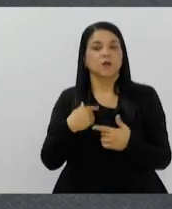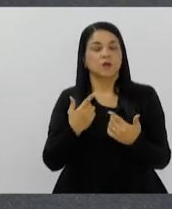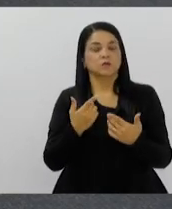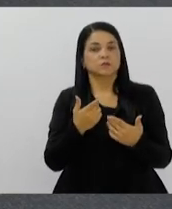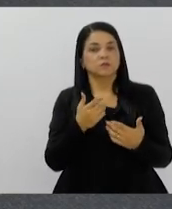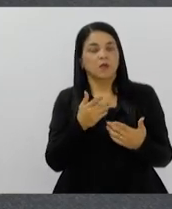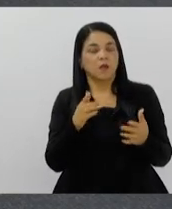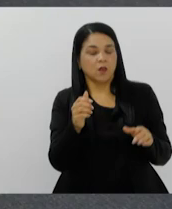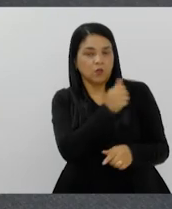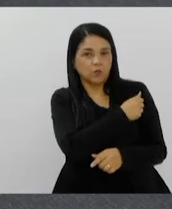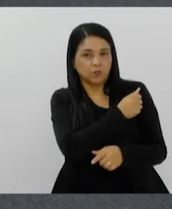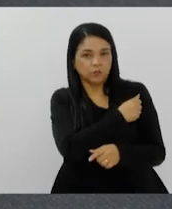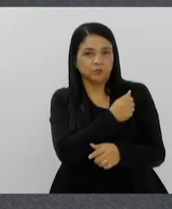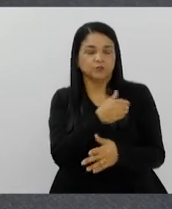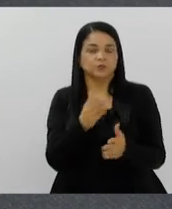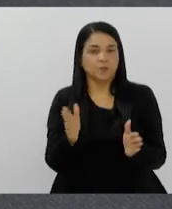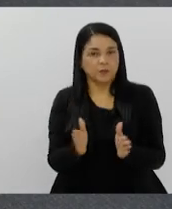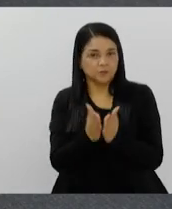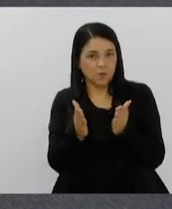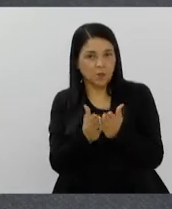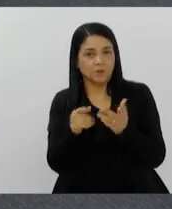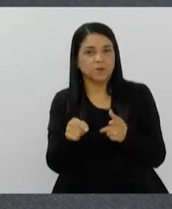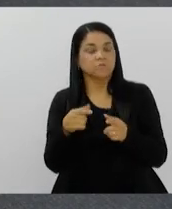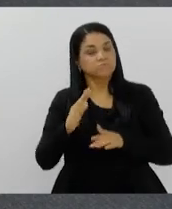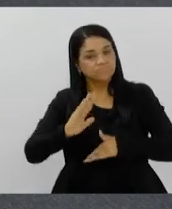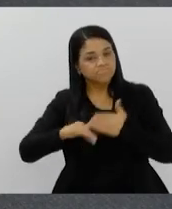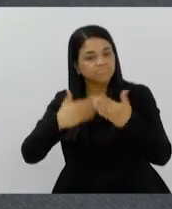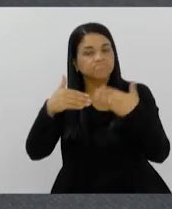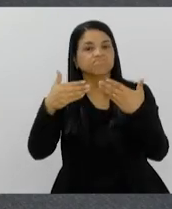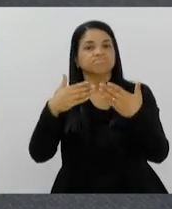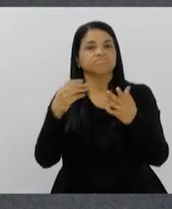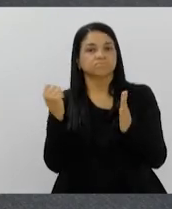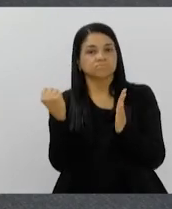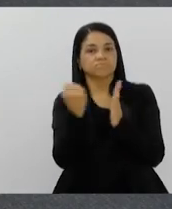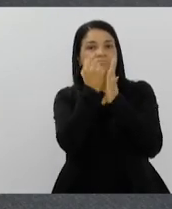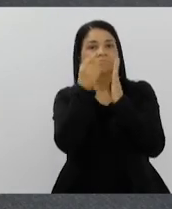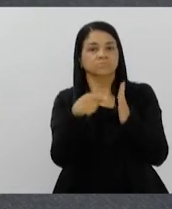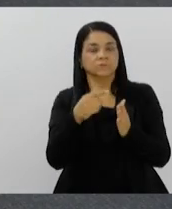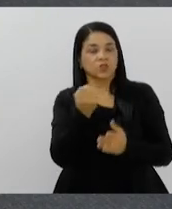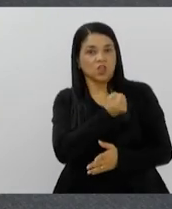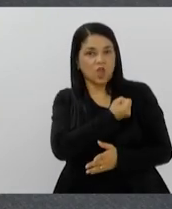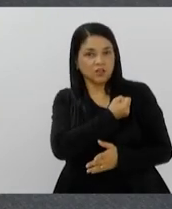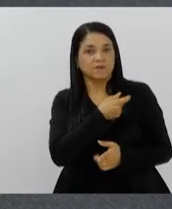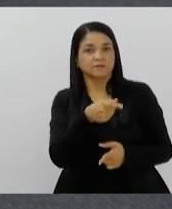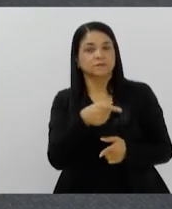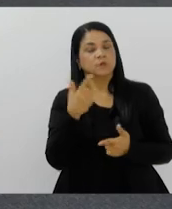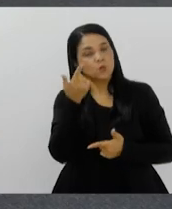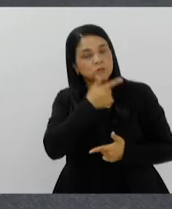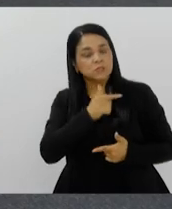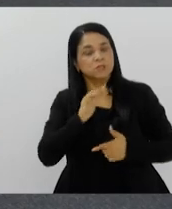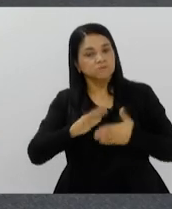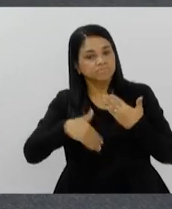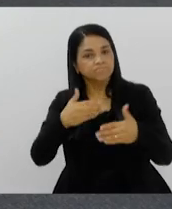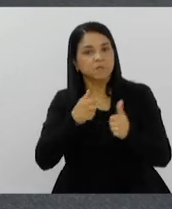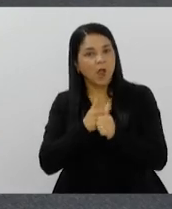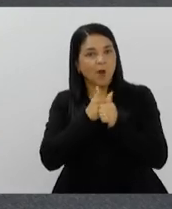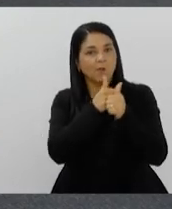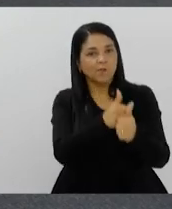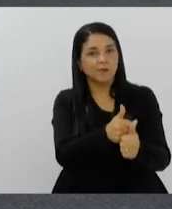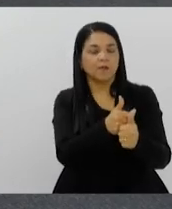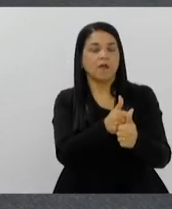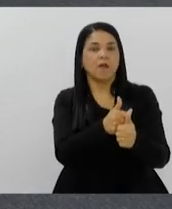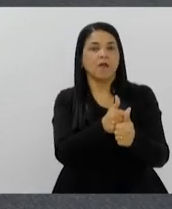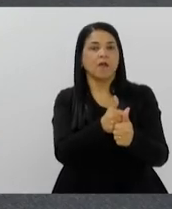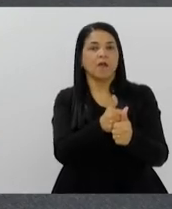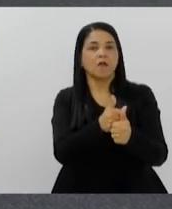e também aos alunos que tenham alto desempenho os recursos necessários para que possam acompanhar adequadamente